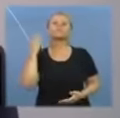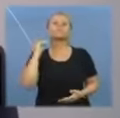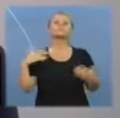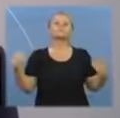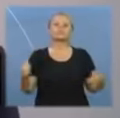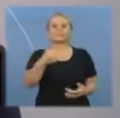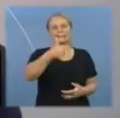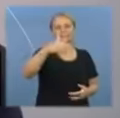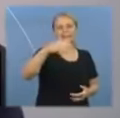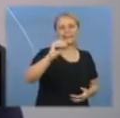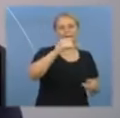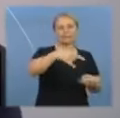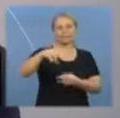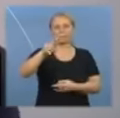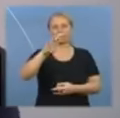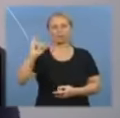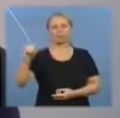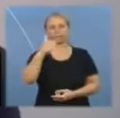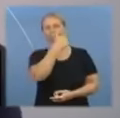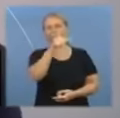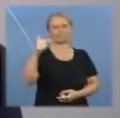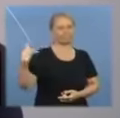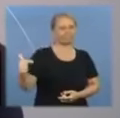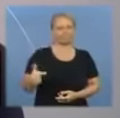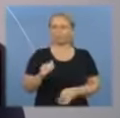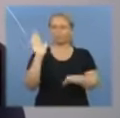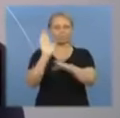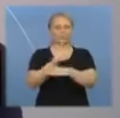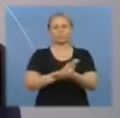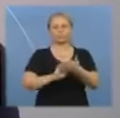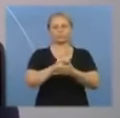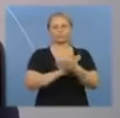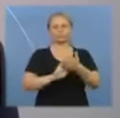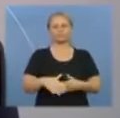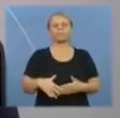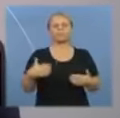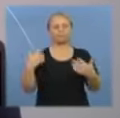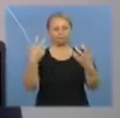foram prometidos, que até o momento não são realidade ainda. Eu gostaria de cobrar também aqui